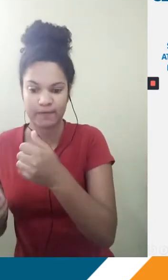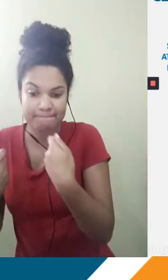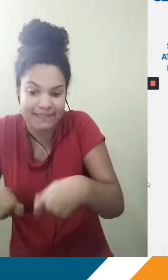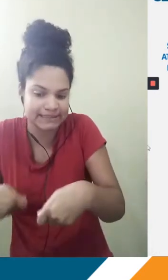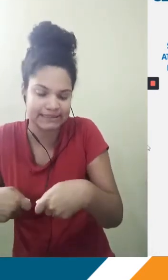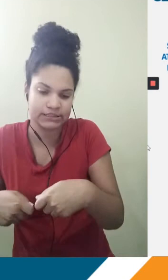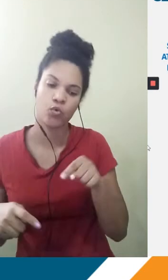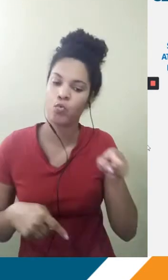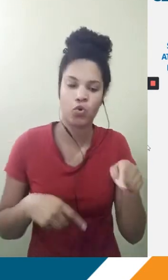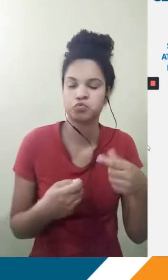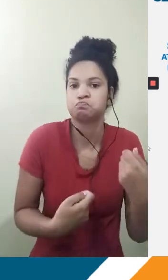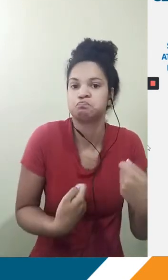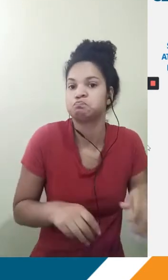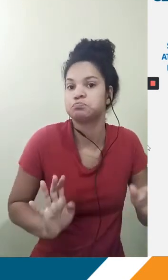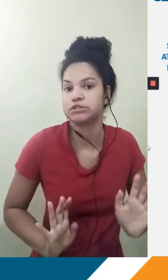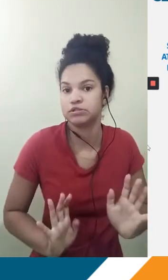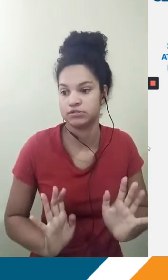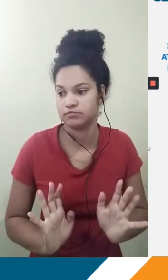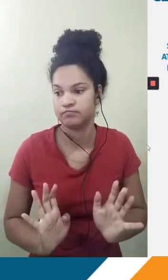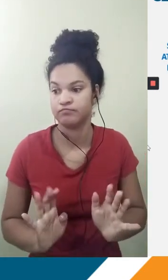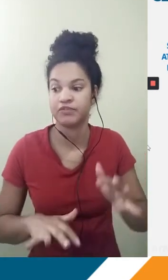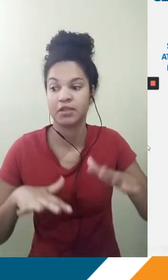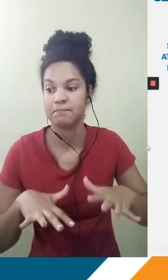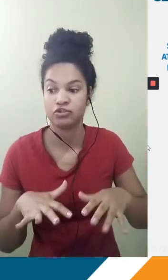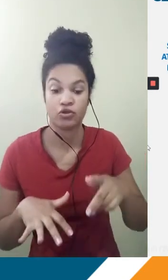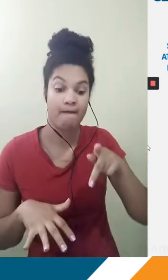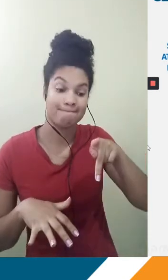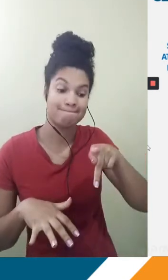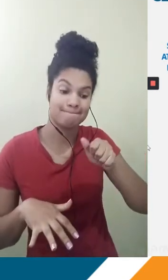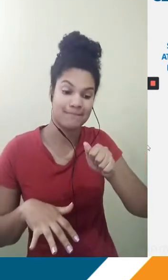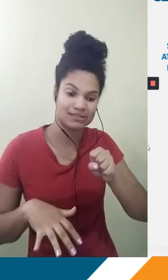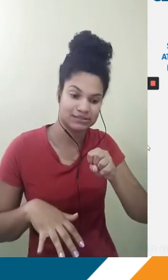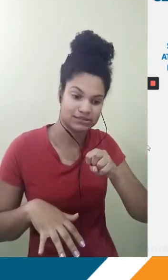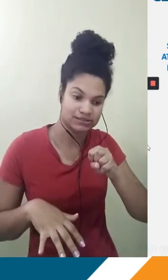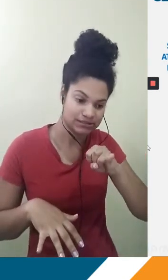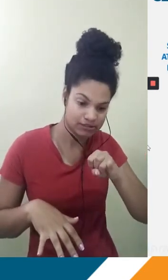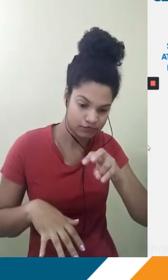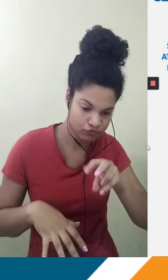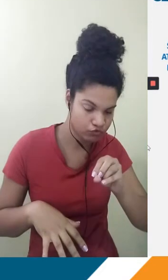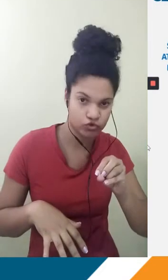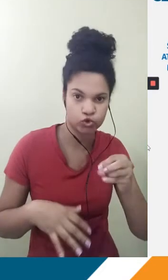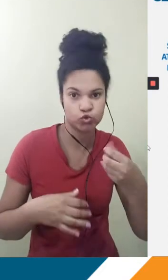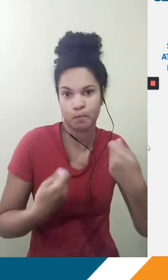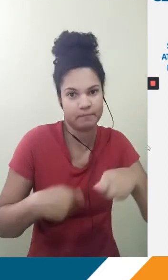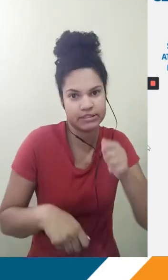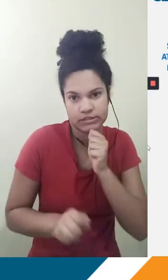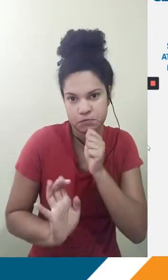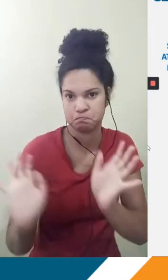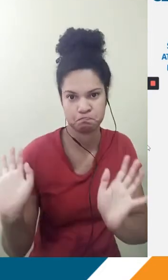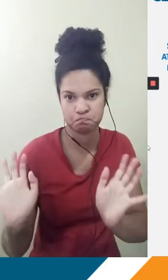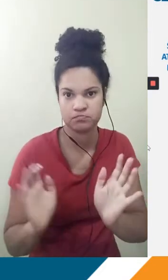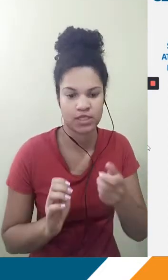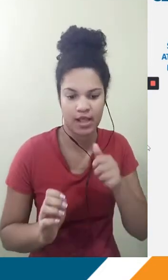transporte ativo há o gasto energético na forma de ATP, que nós já vimos nas aulas anteriores. Uma forma